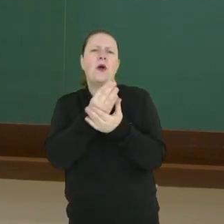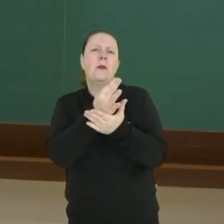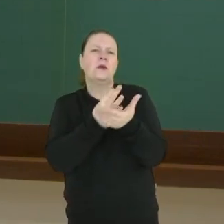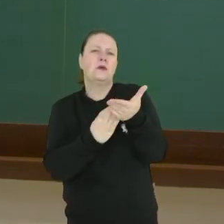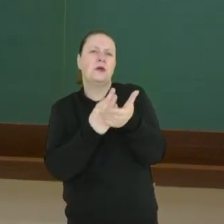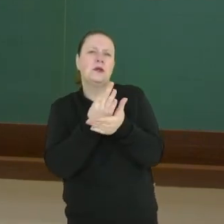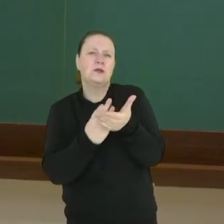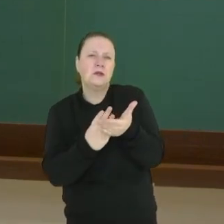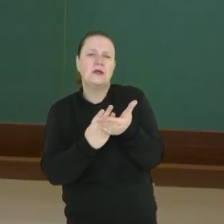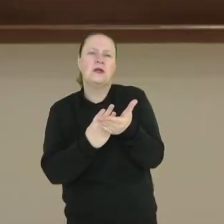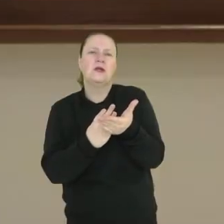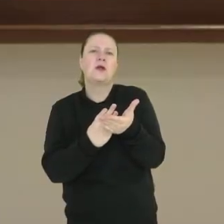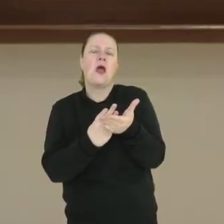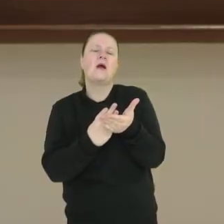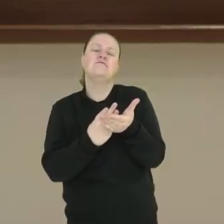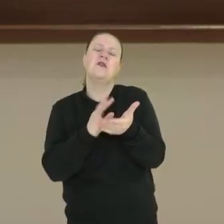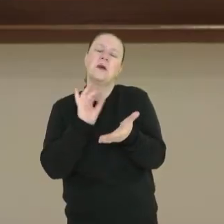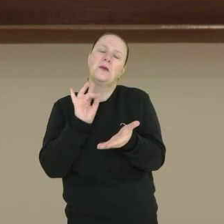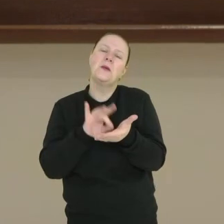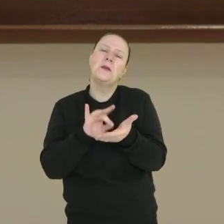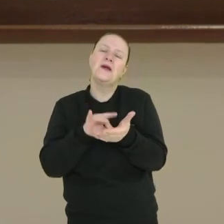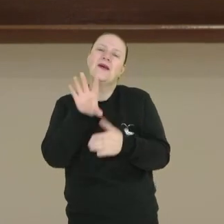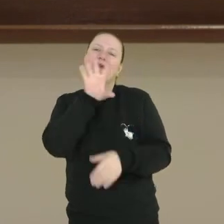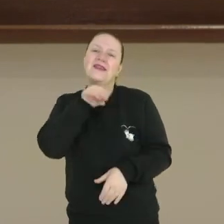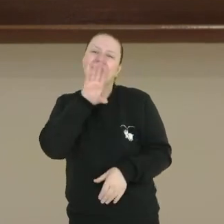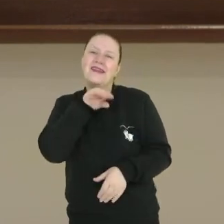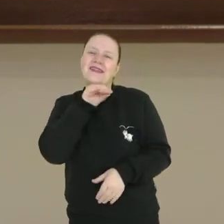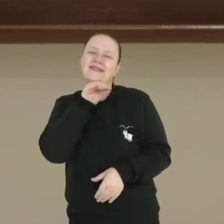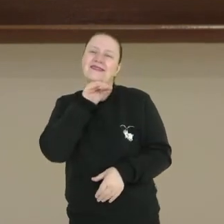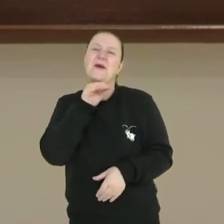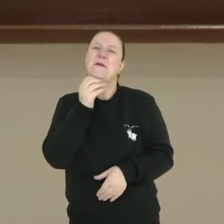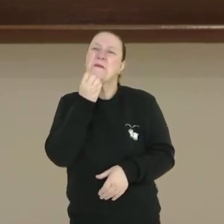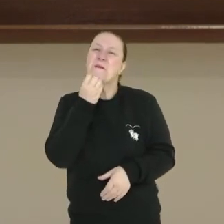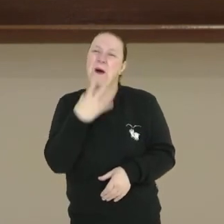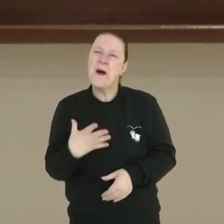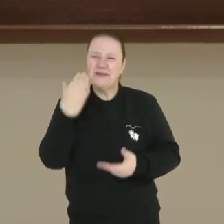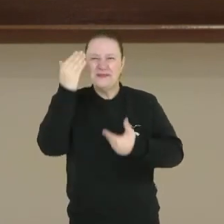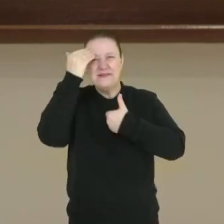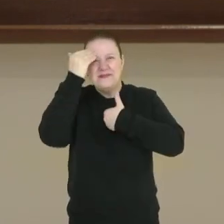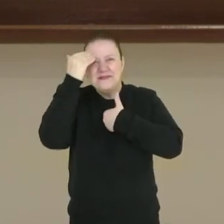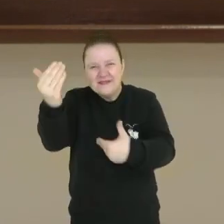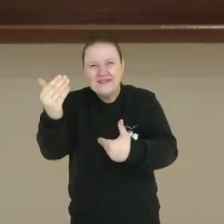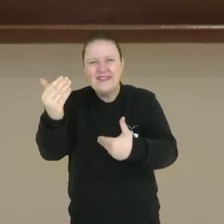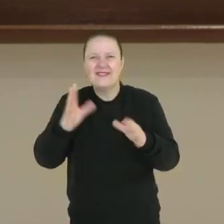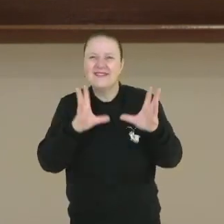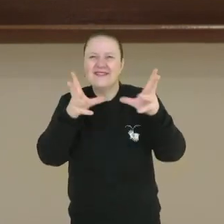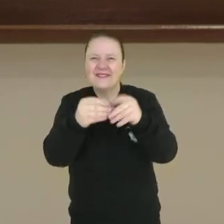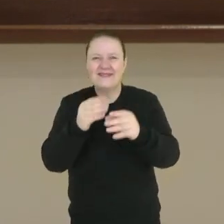características da oralidade. Tá bom? Então, muito obrigado a todos. Espero que vocês tenham gostado. Até breve.